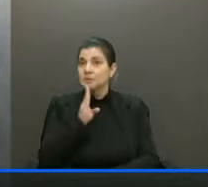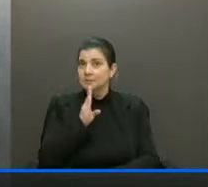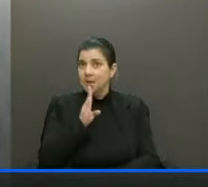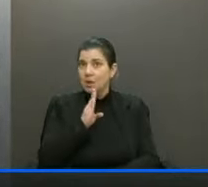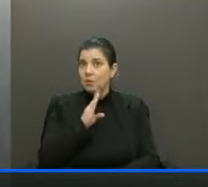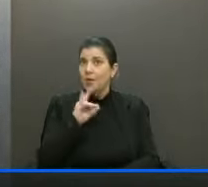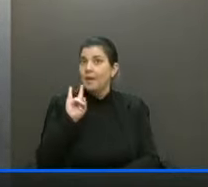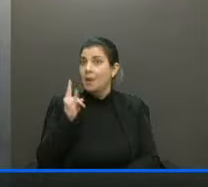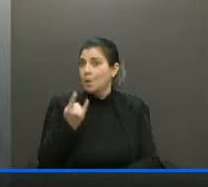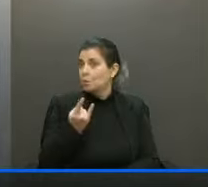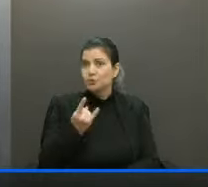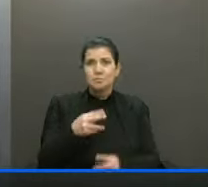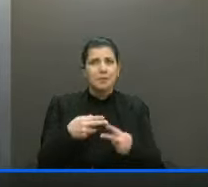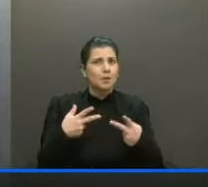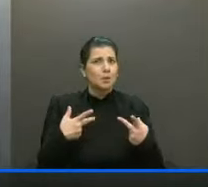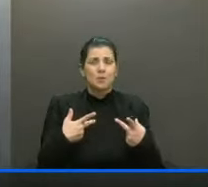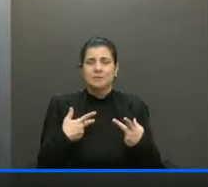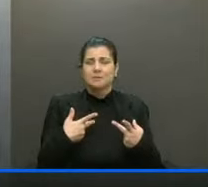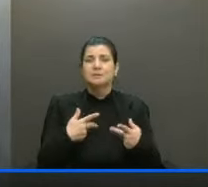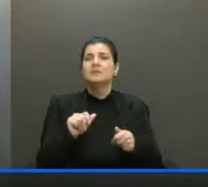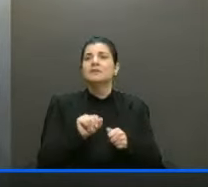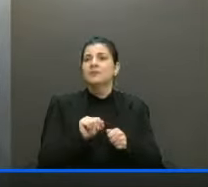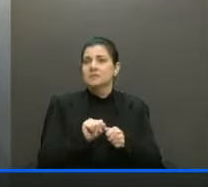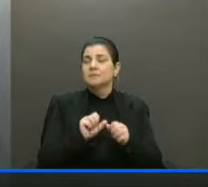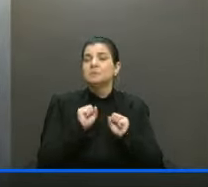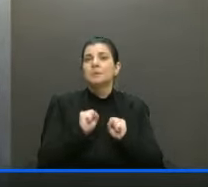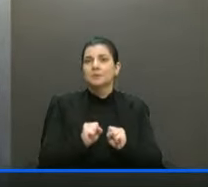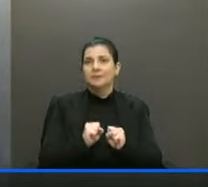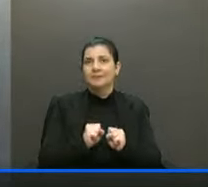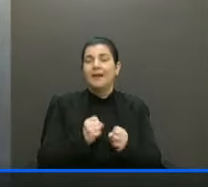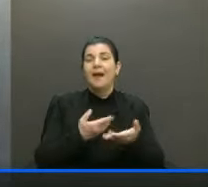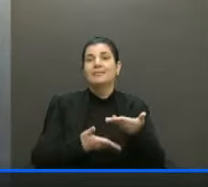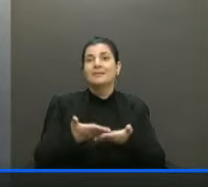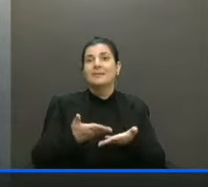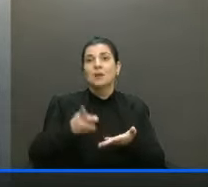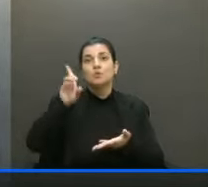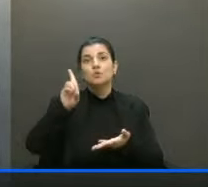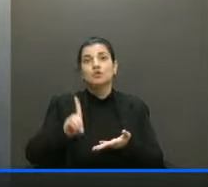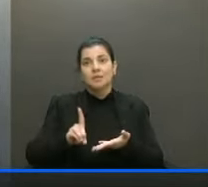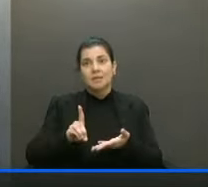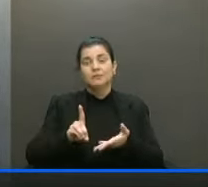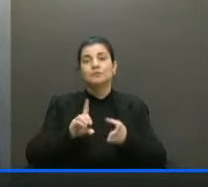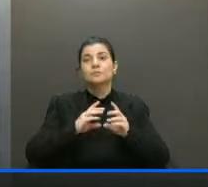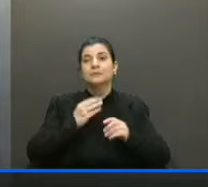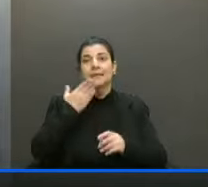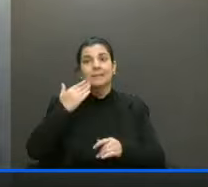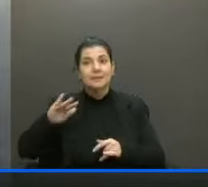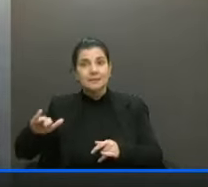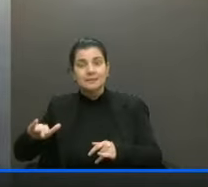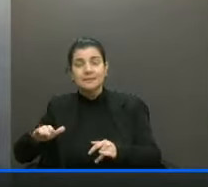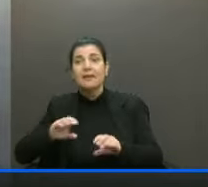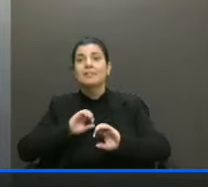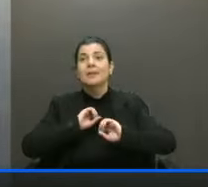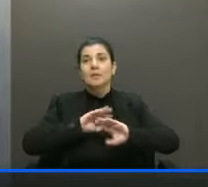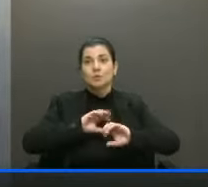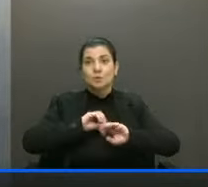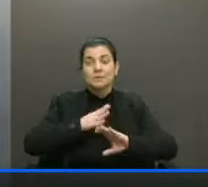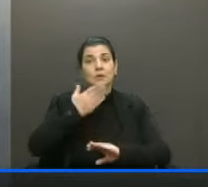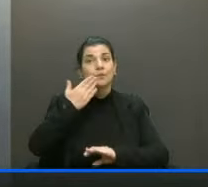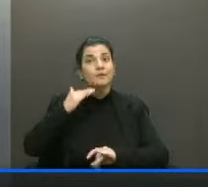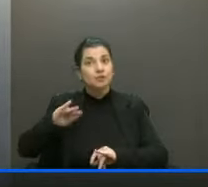a última instância que chegamos para poder atender o direito da criança à educação, ao espaço da educação